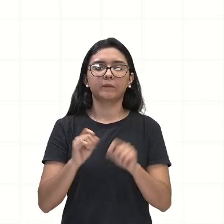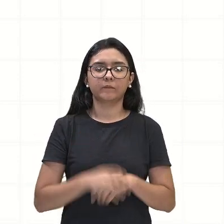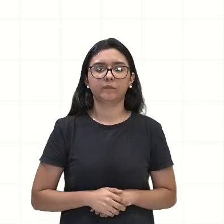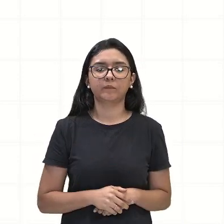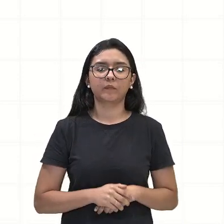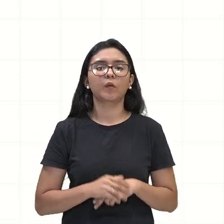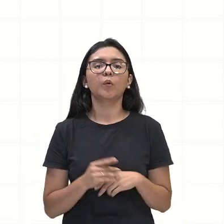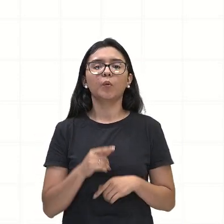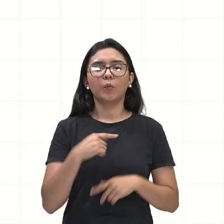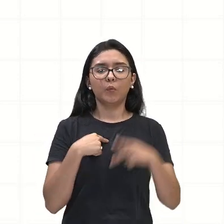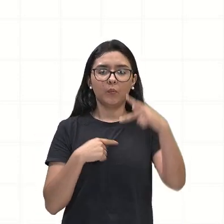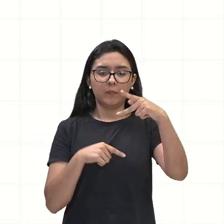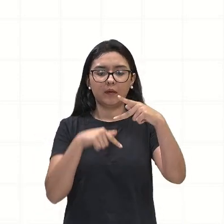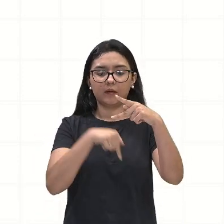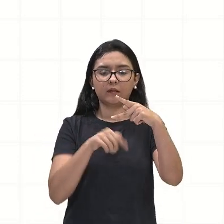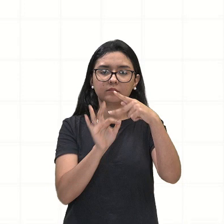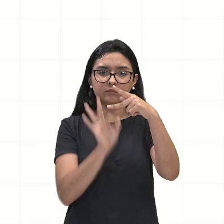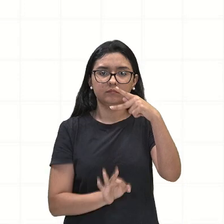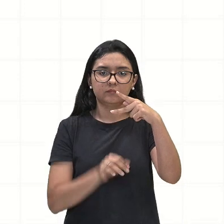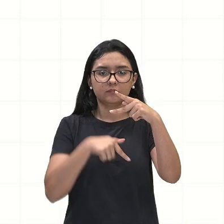PQ aqui vai ser